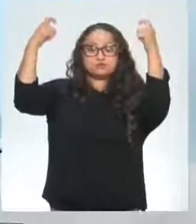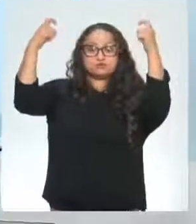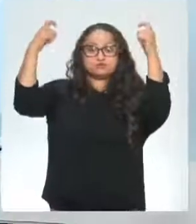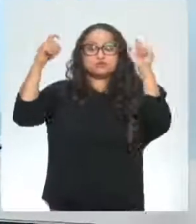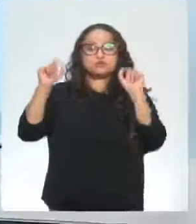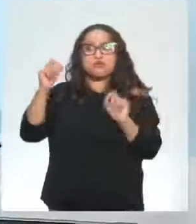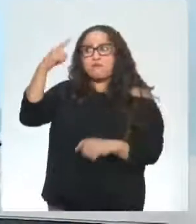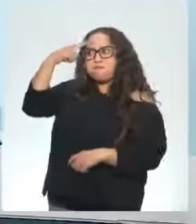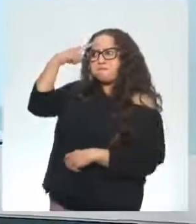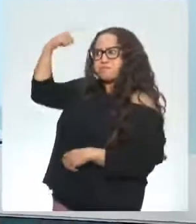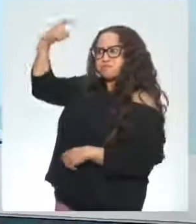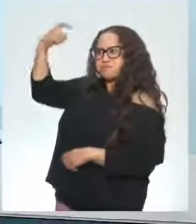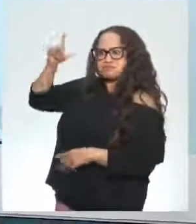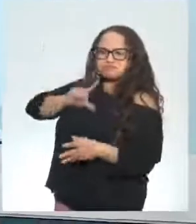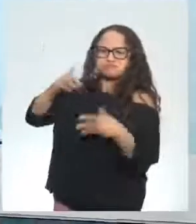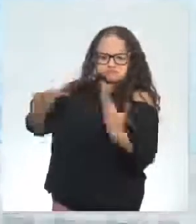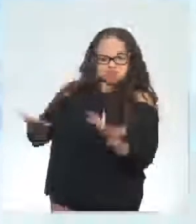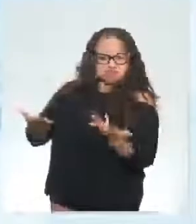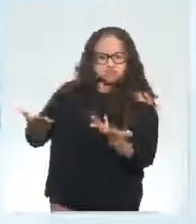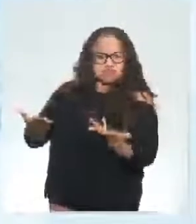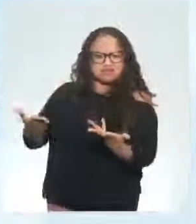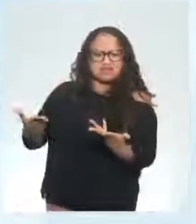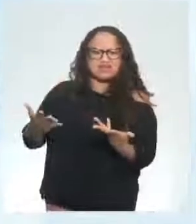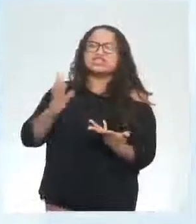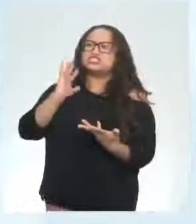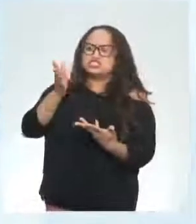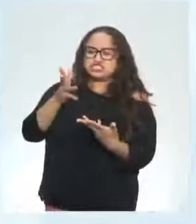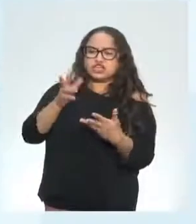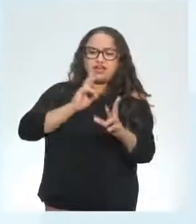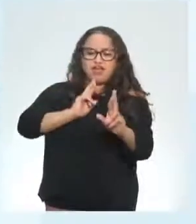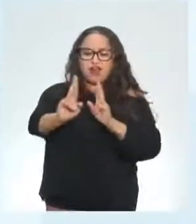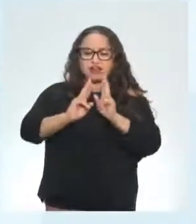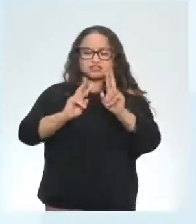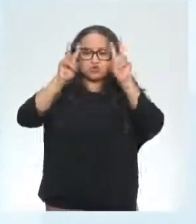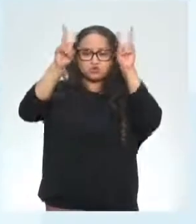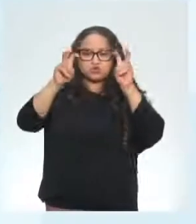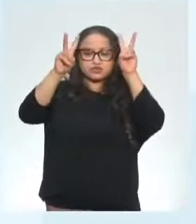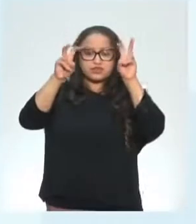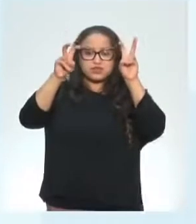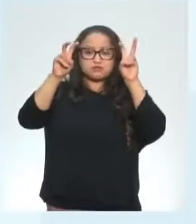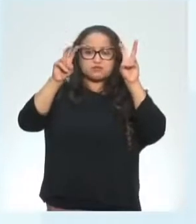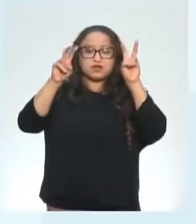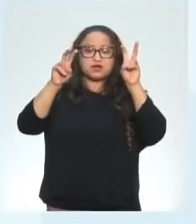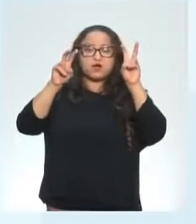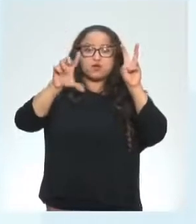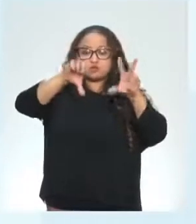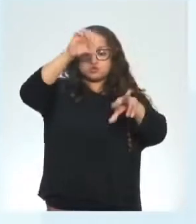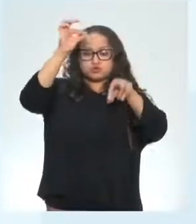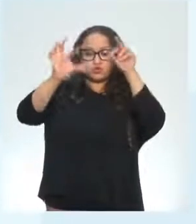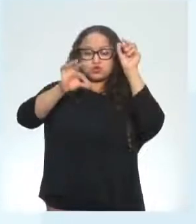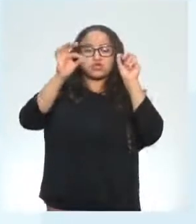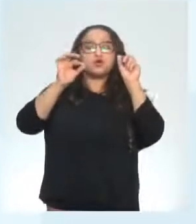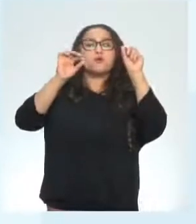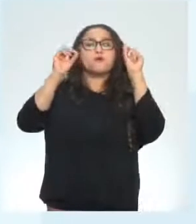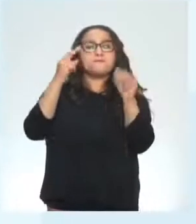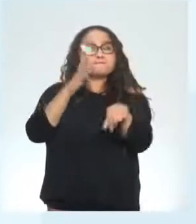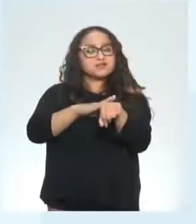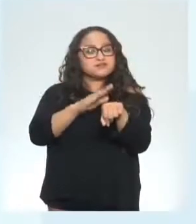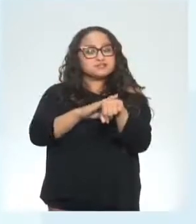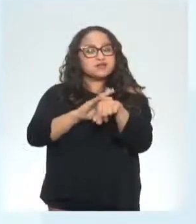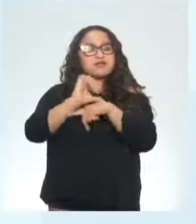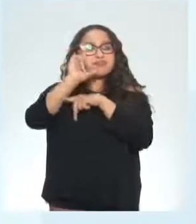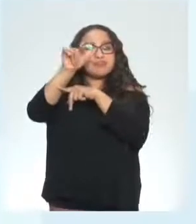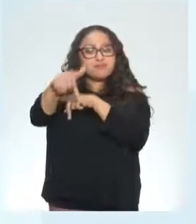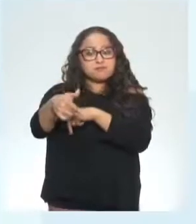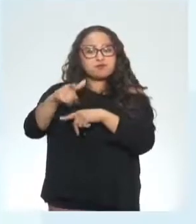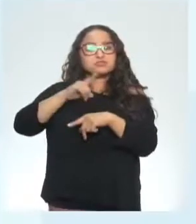tem uma ideia inicial, né, que vai se relacionar com o tema ou com o assunto que ele escolheu para abordar. E aí, em